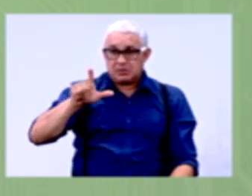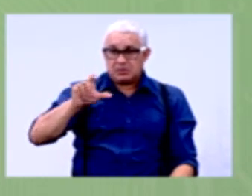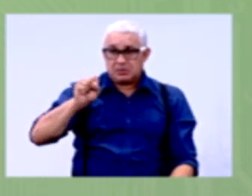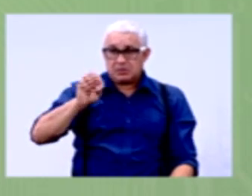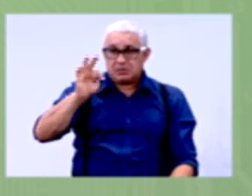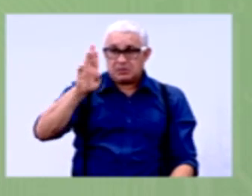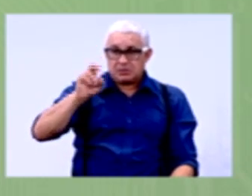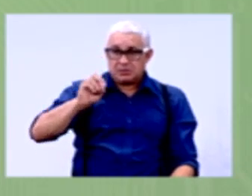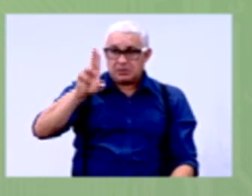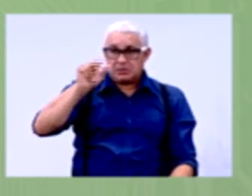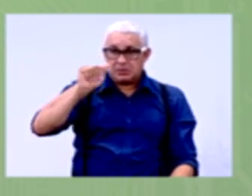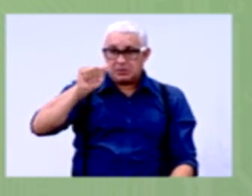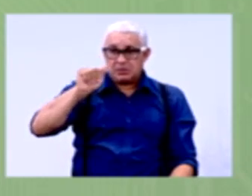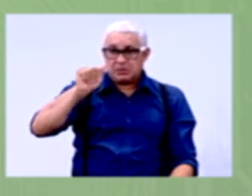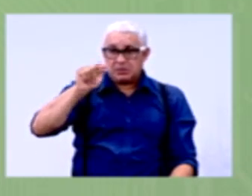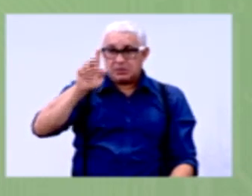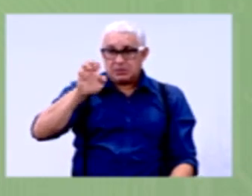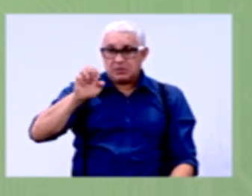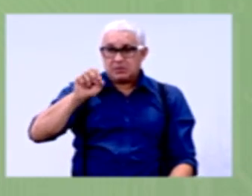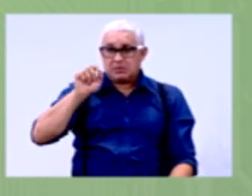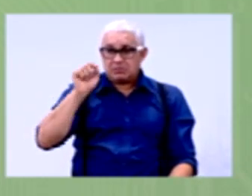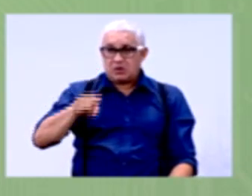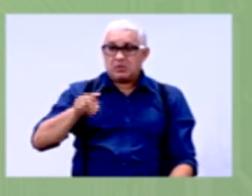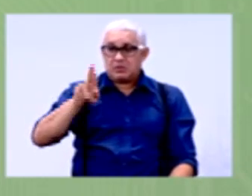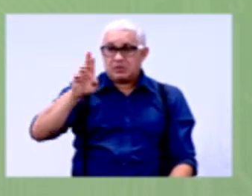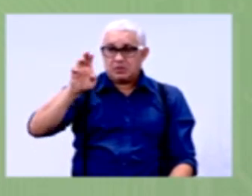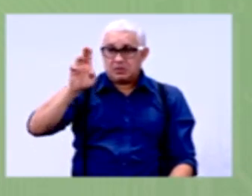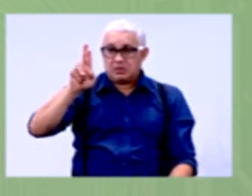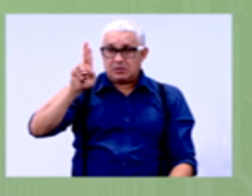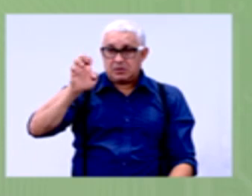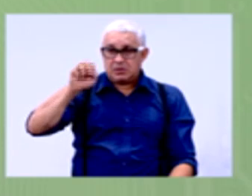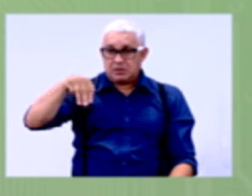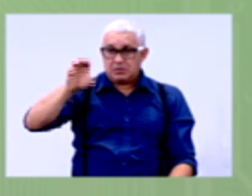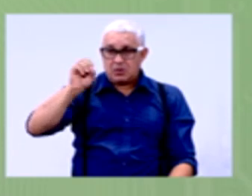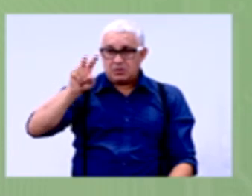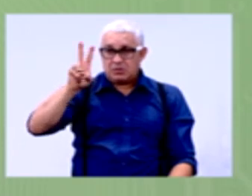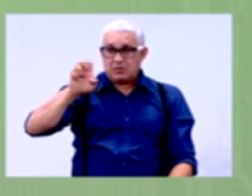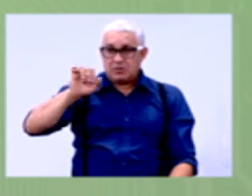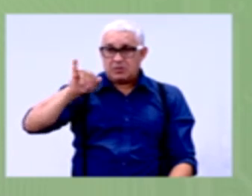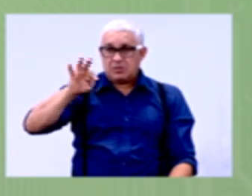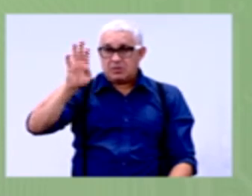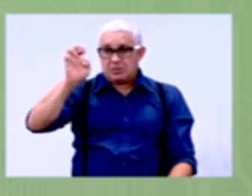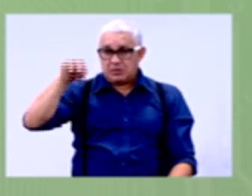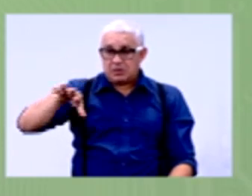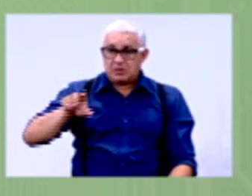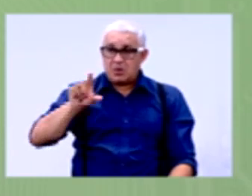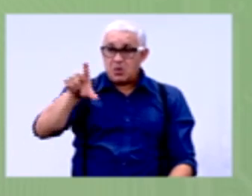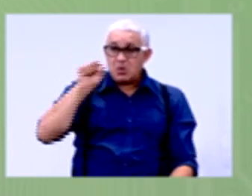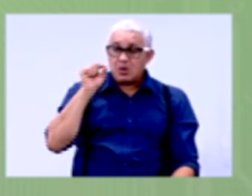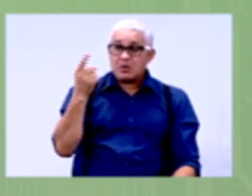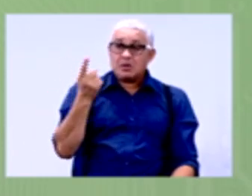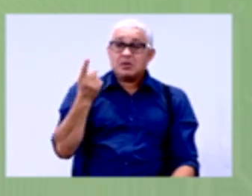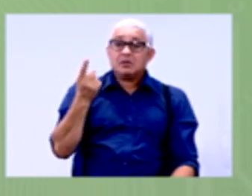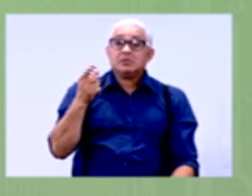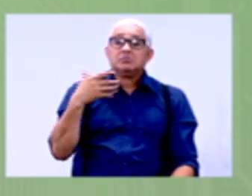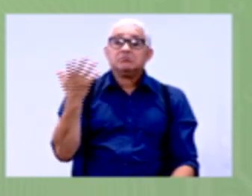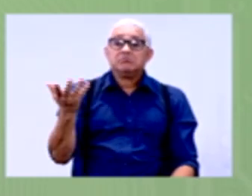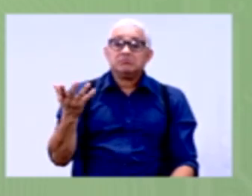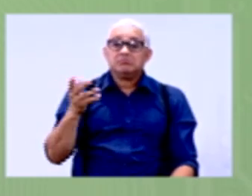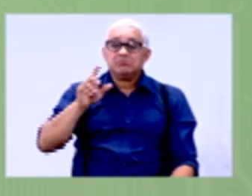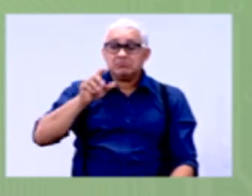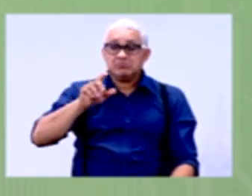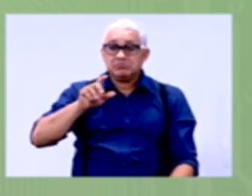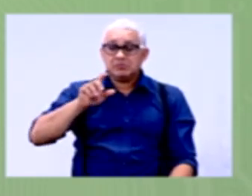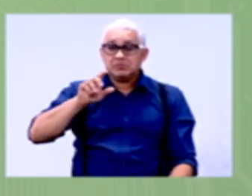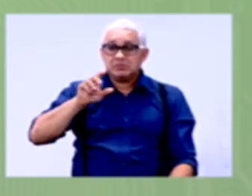storage.removeitem, né, e aí a gente informa especificamente qual a chave que a gente quer excluir. Dessa forma, a